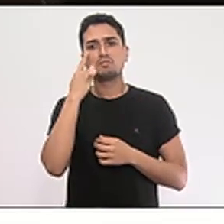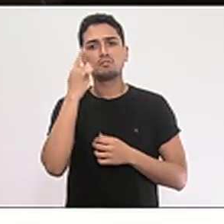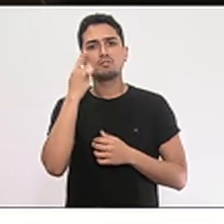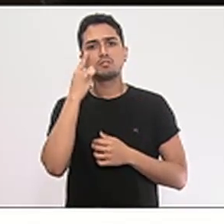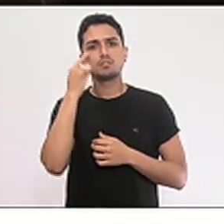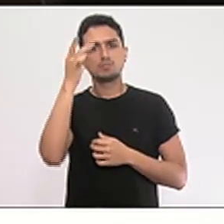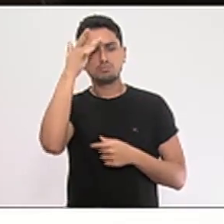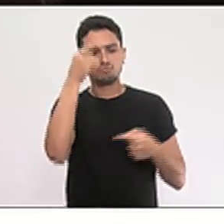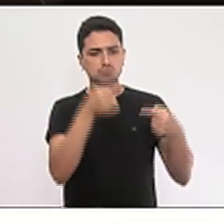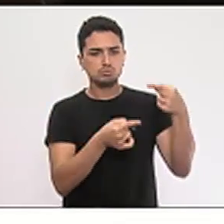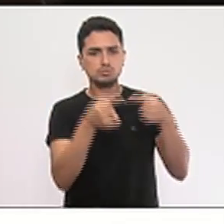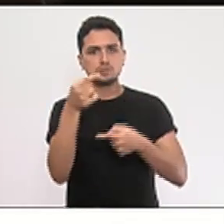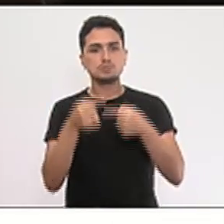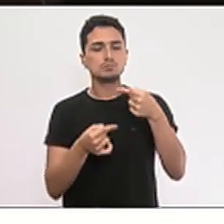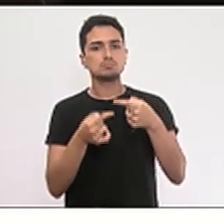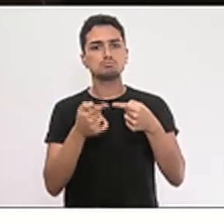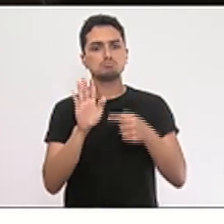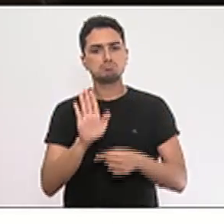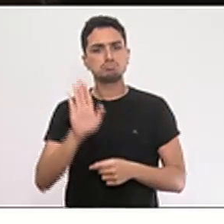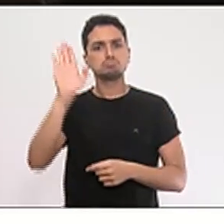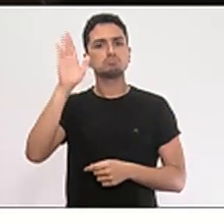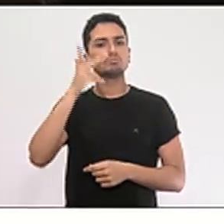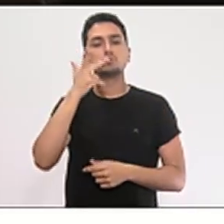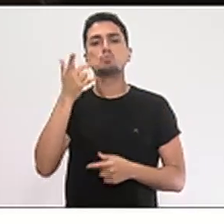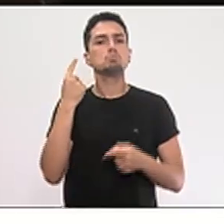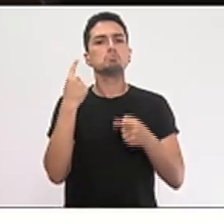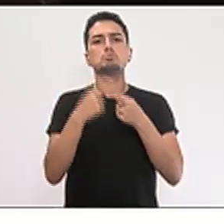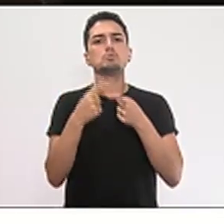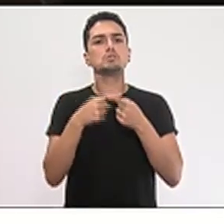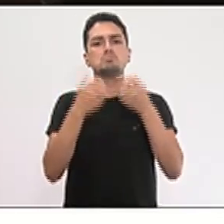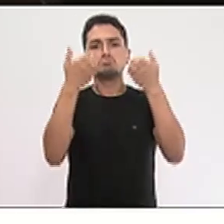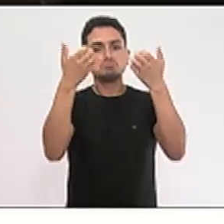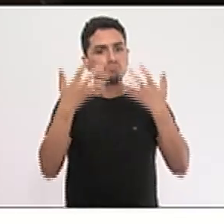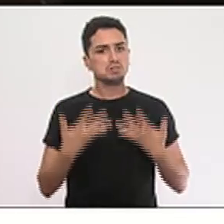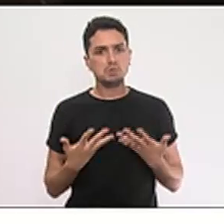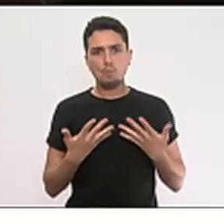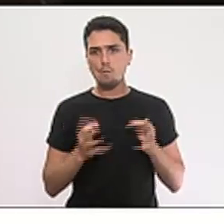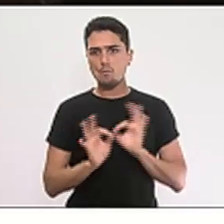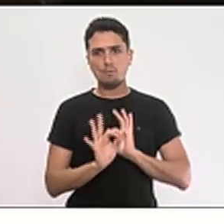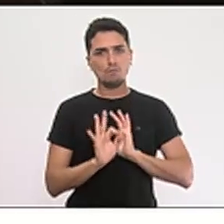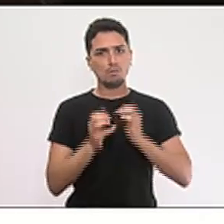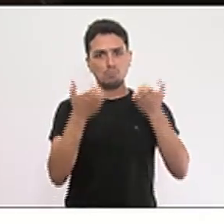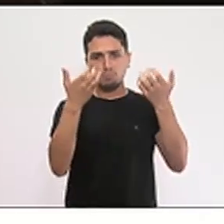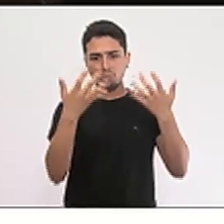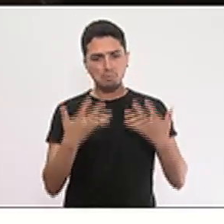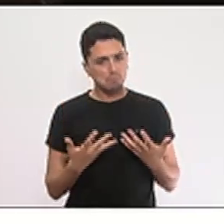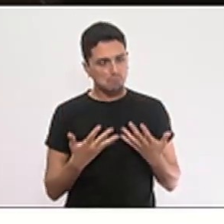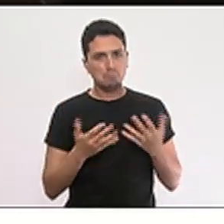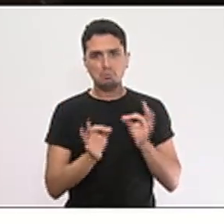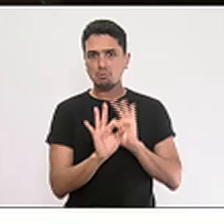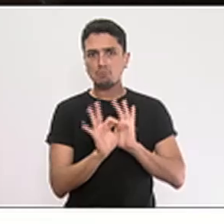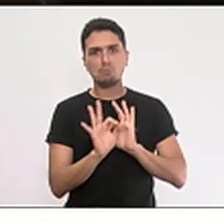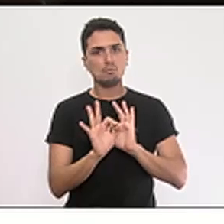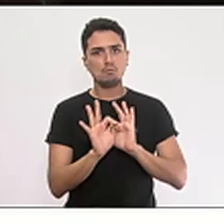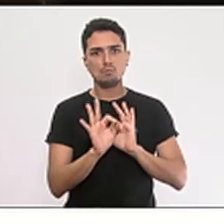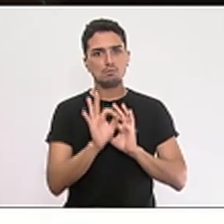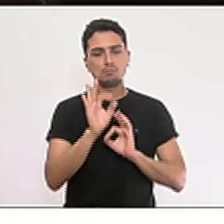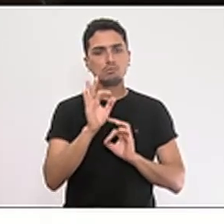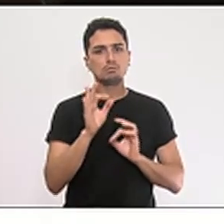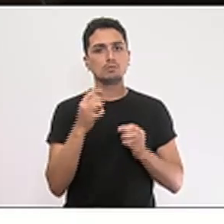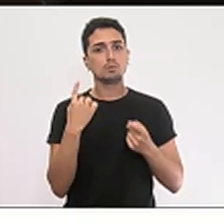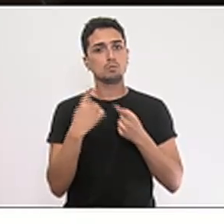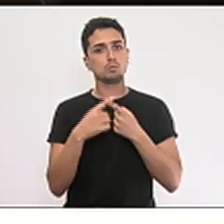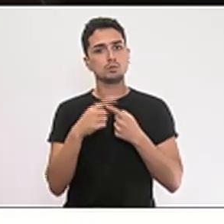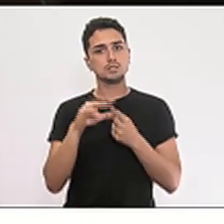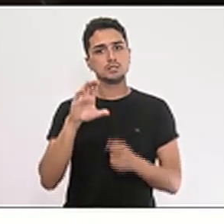quê. Até agora, não houve uma explicação por que a SEDAI teria que ser